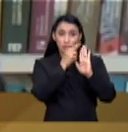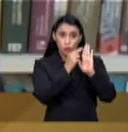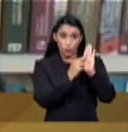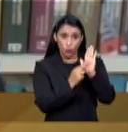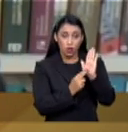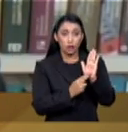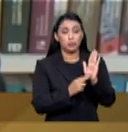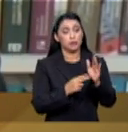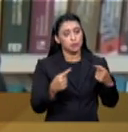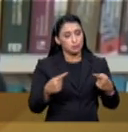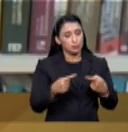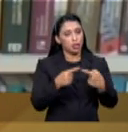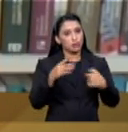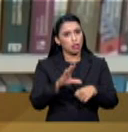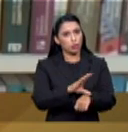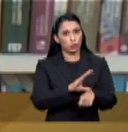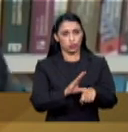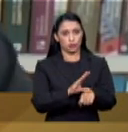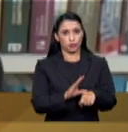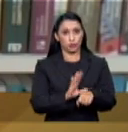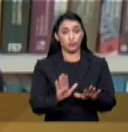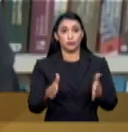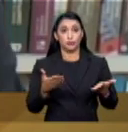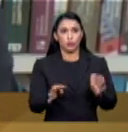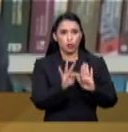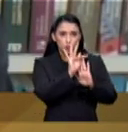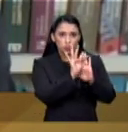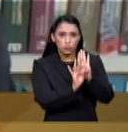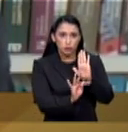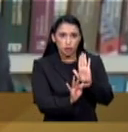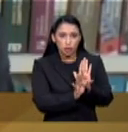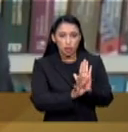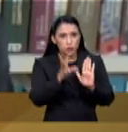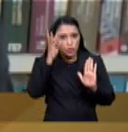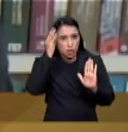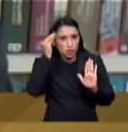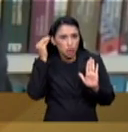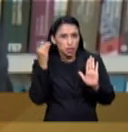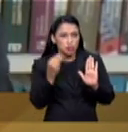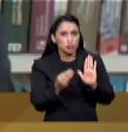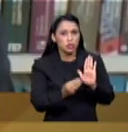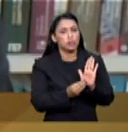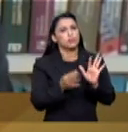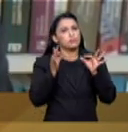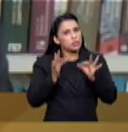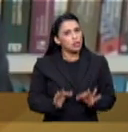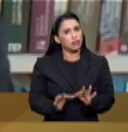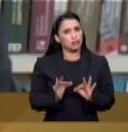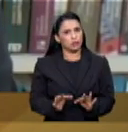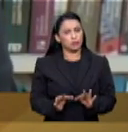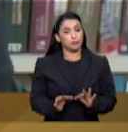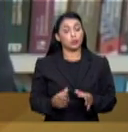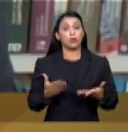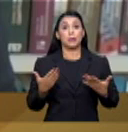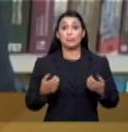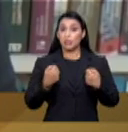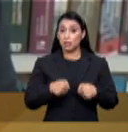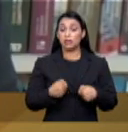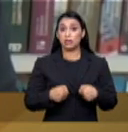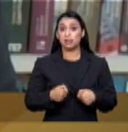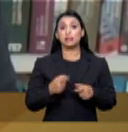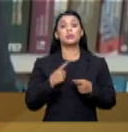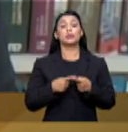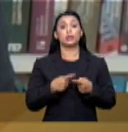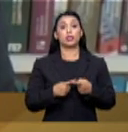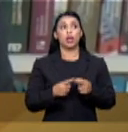Constituição. E a ideia da interpretação sistemática aqui se faz bastante presente, porque o